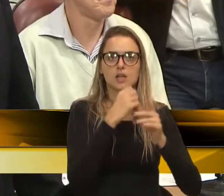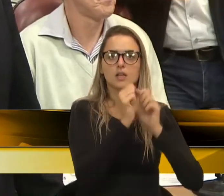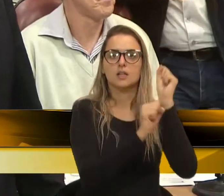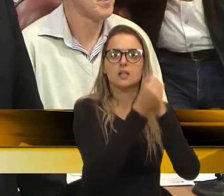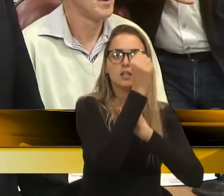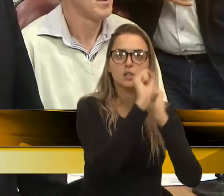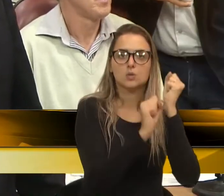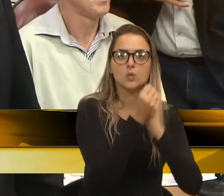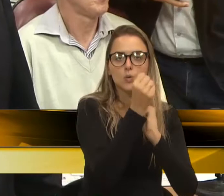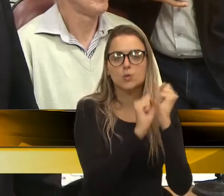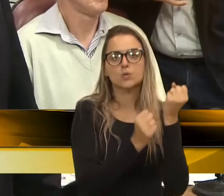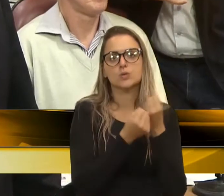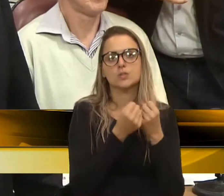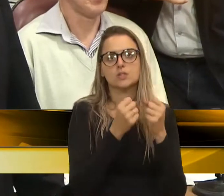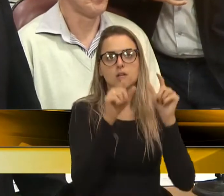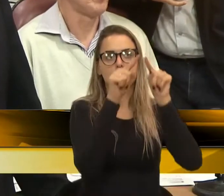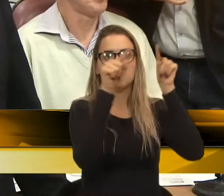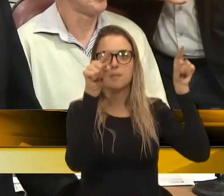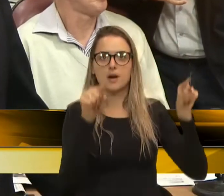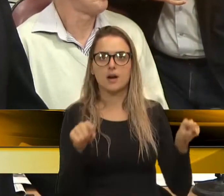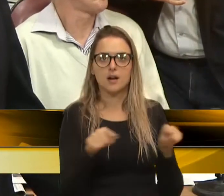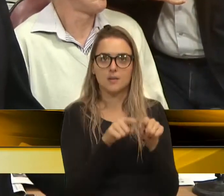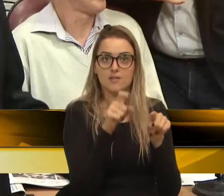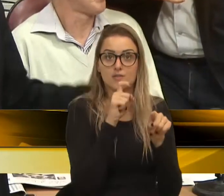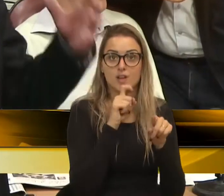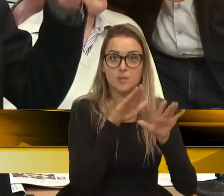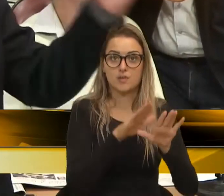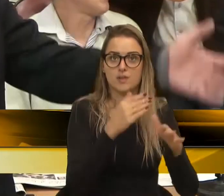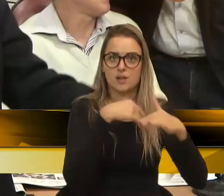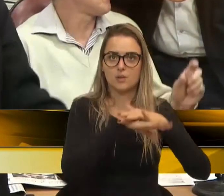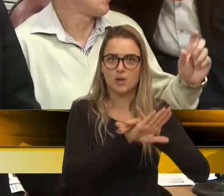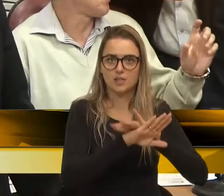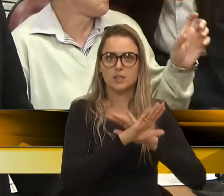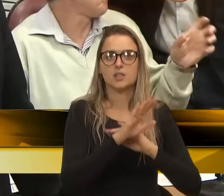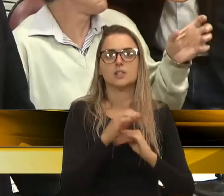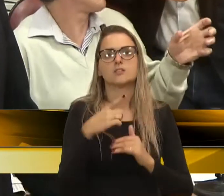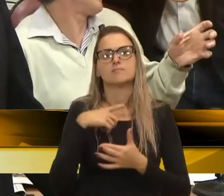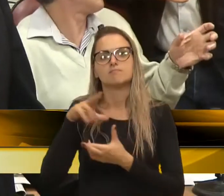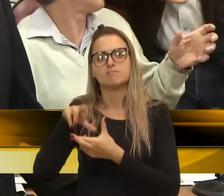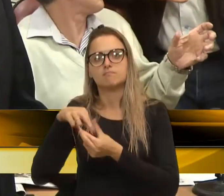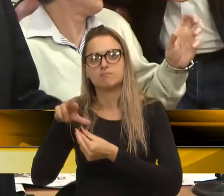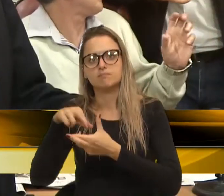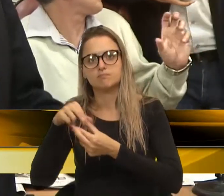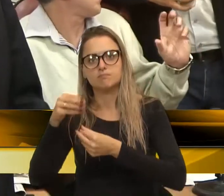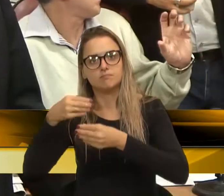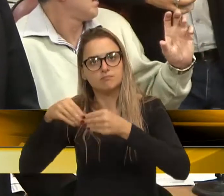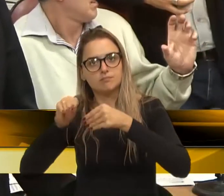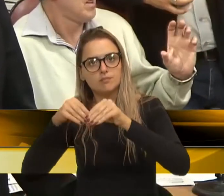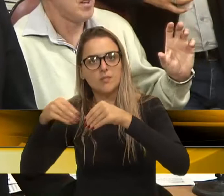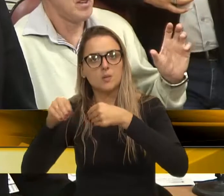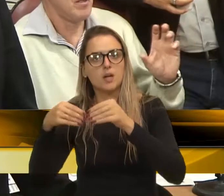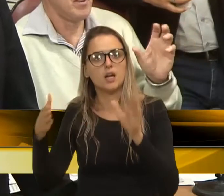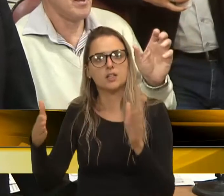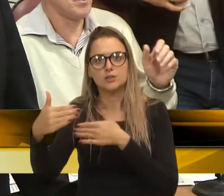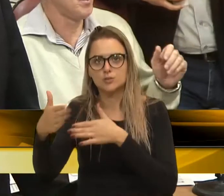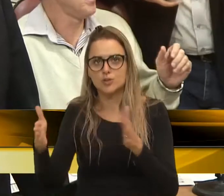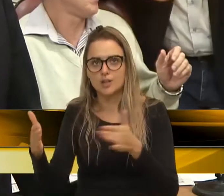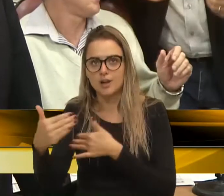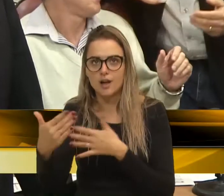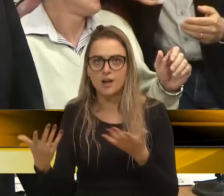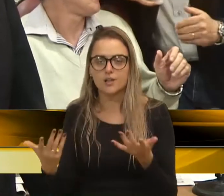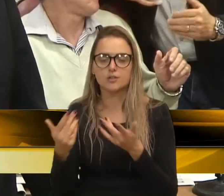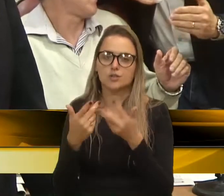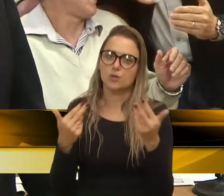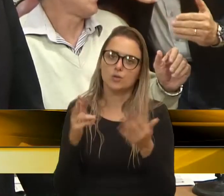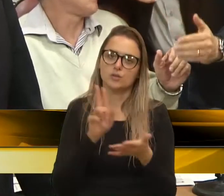para câmaras frias, aí tem reciclagem de plástico de caixas e enfim outras atividades